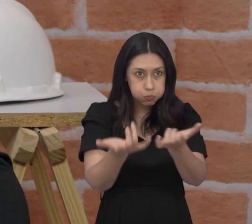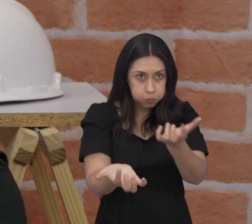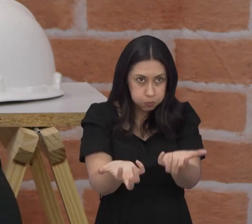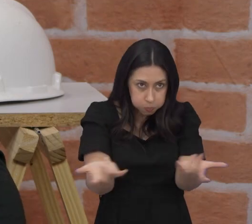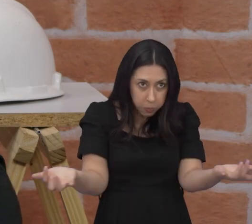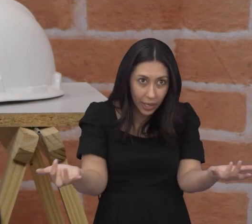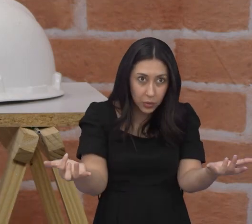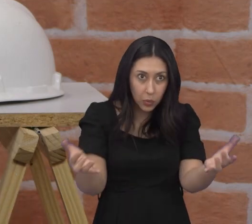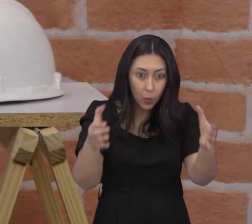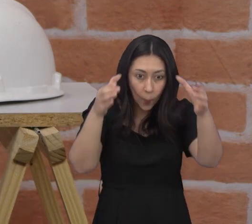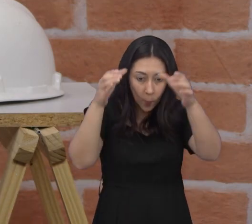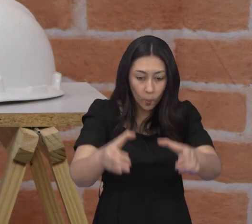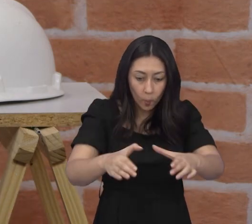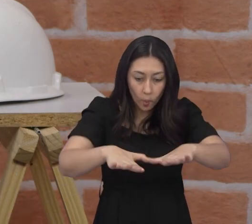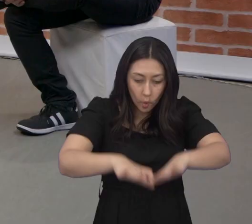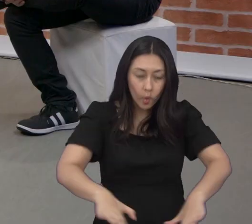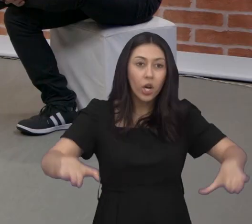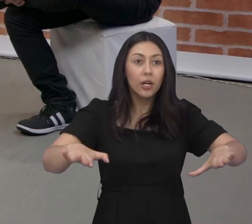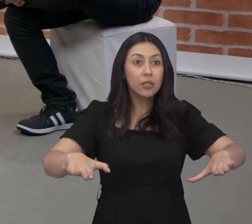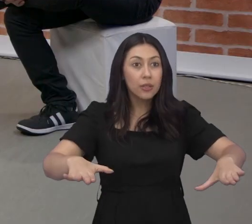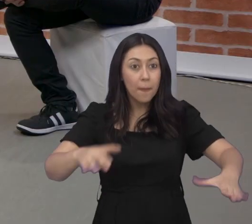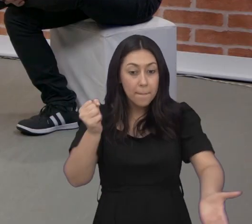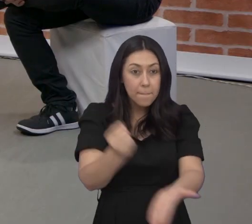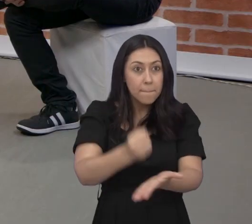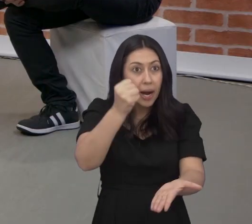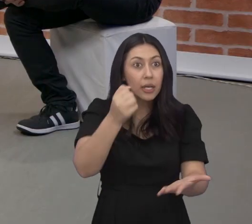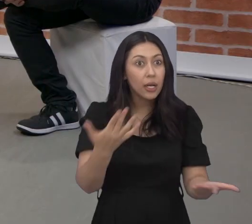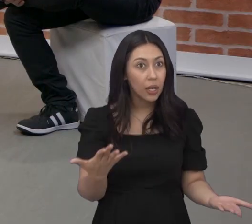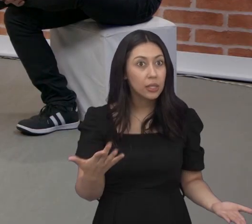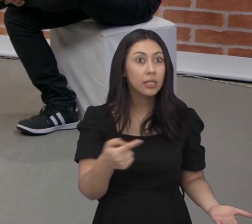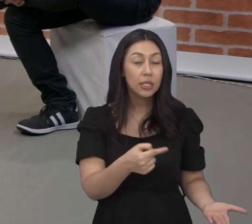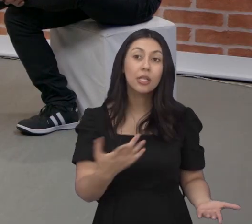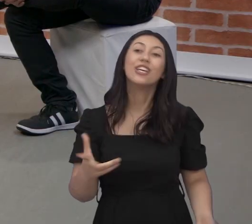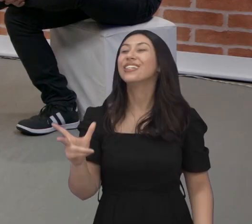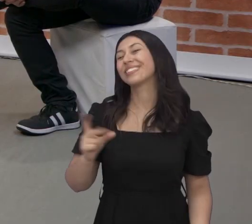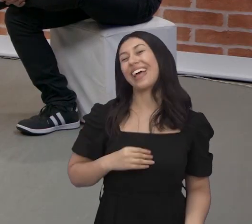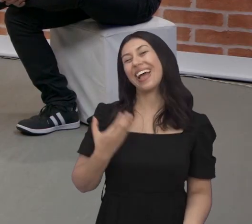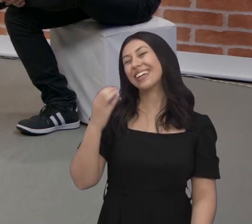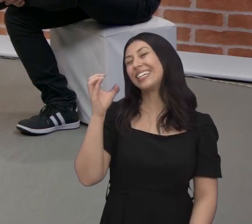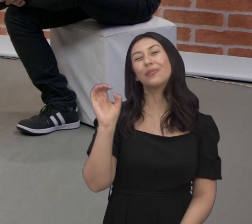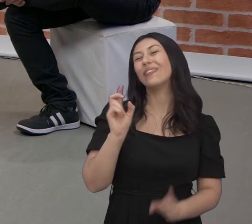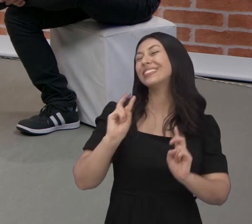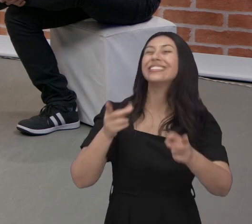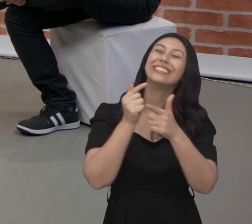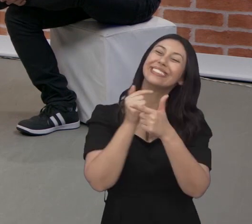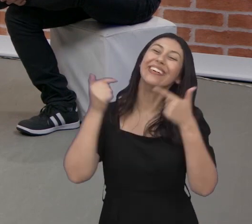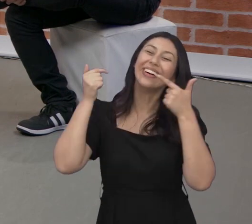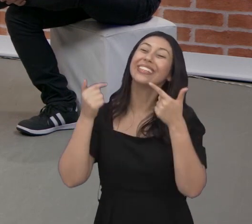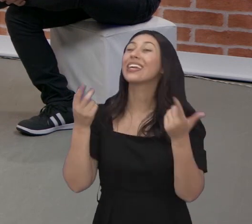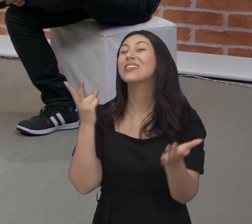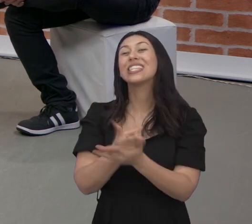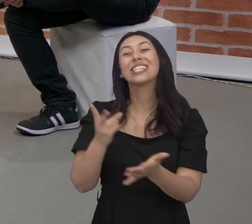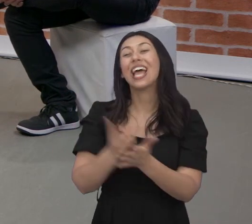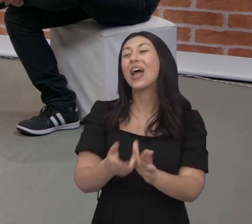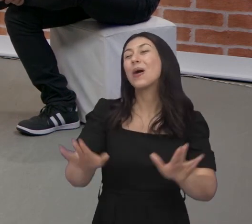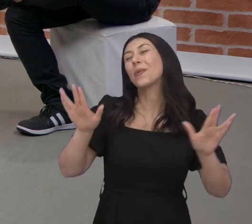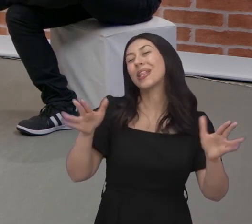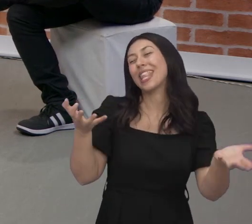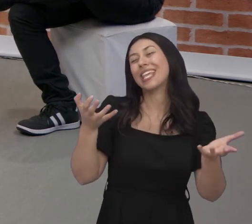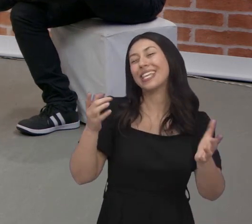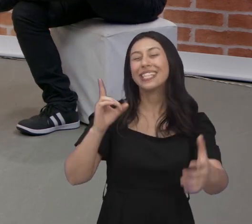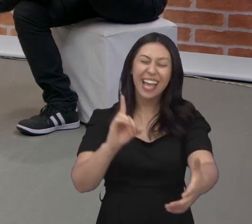mato amassado. Olha, Caçapava é uma cidade tão simpatia, mas tão simpatia que muito recebe acolhedora. É muito